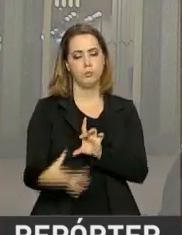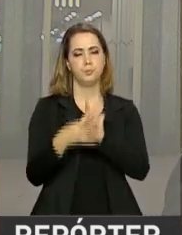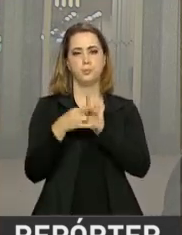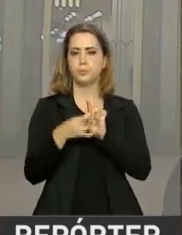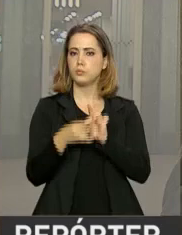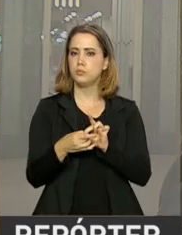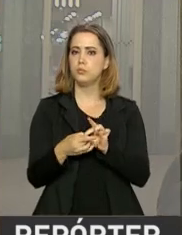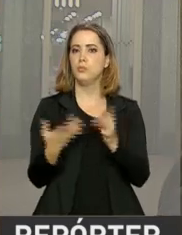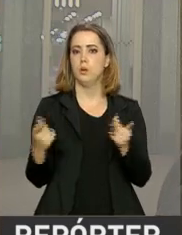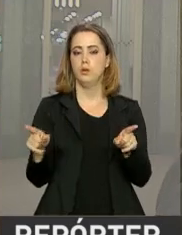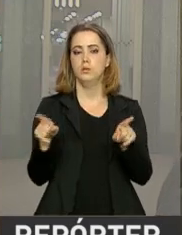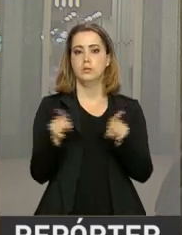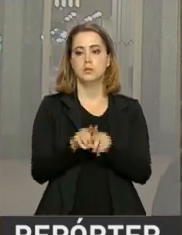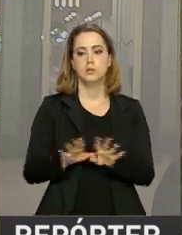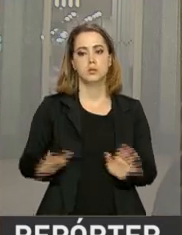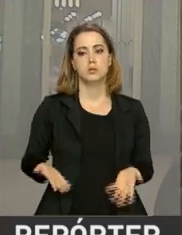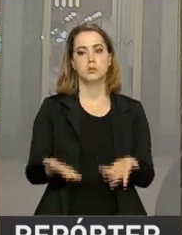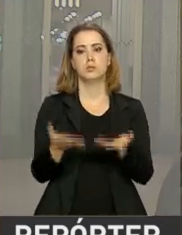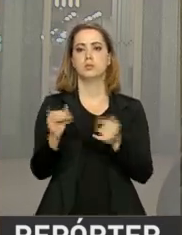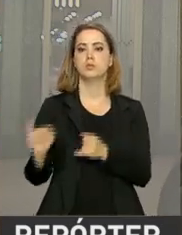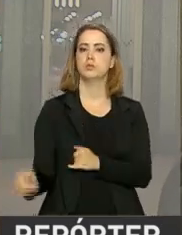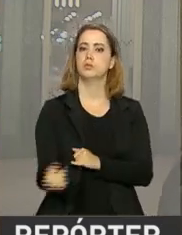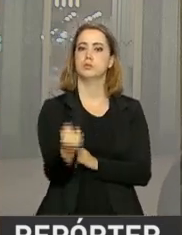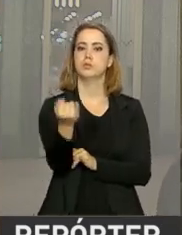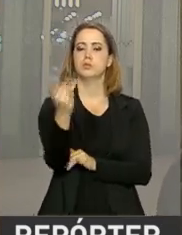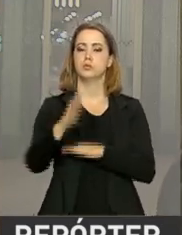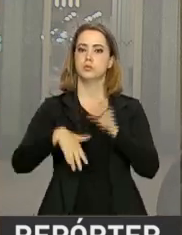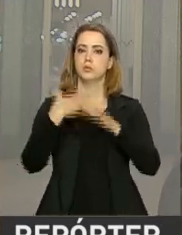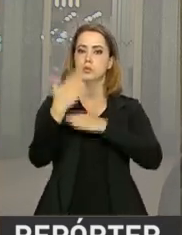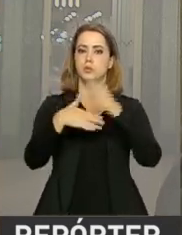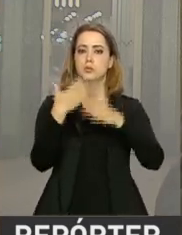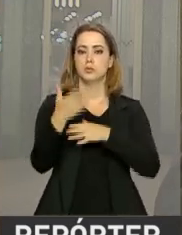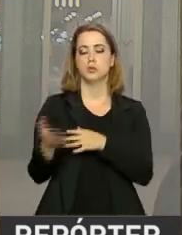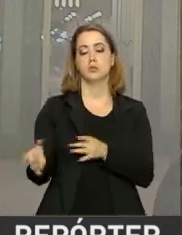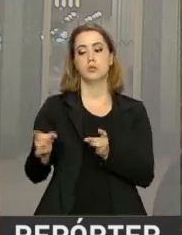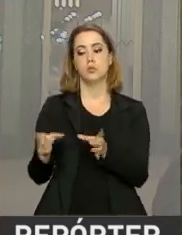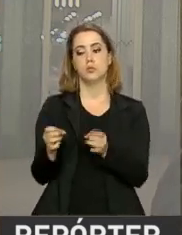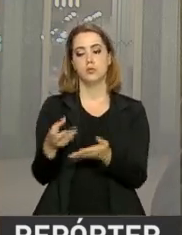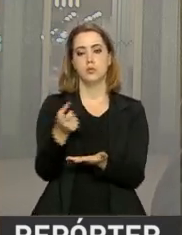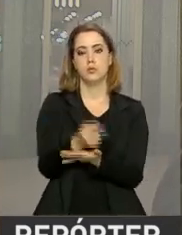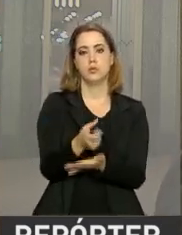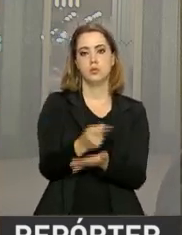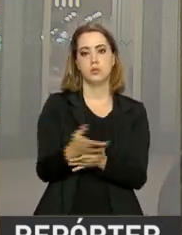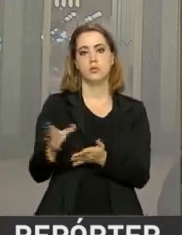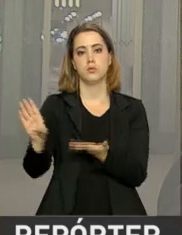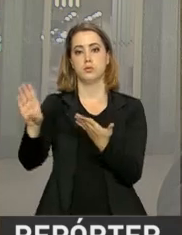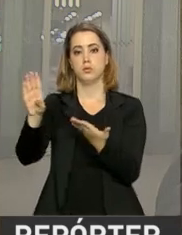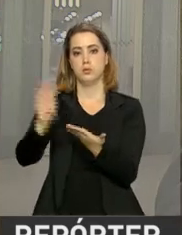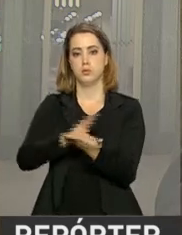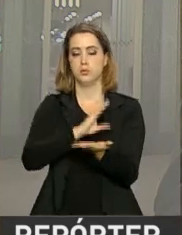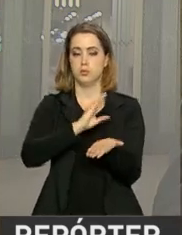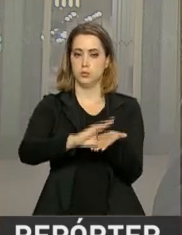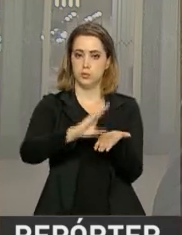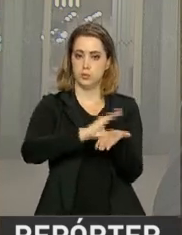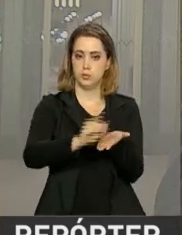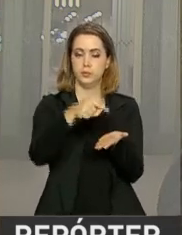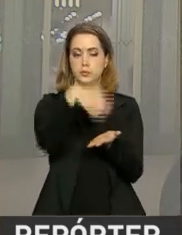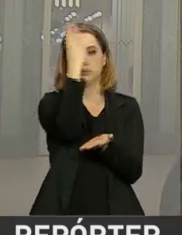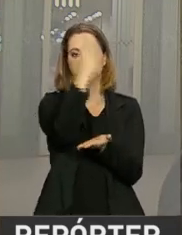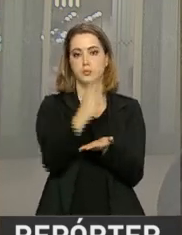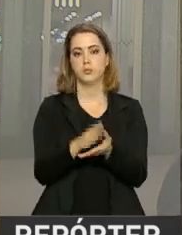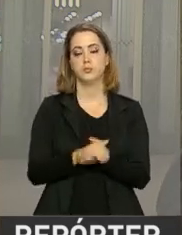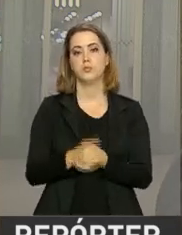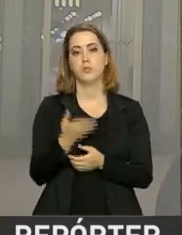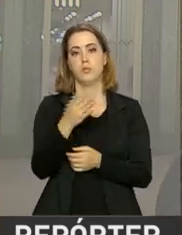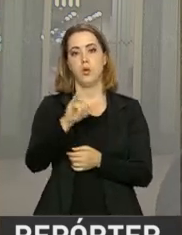as duas nações, promover oportunidades para o crescimento do comércio e dos investimentos. De Tóquio, no